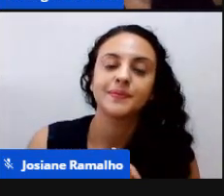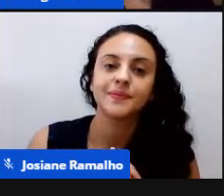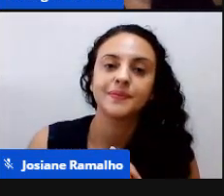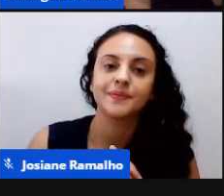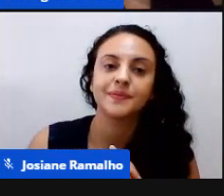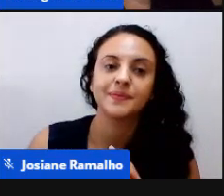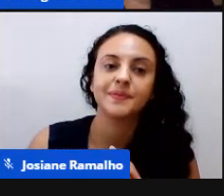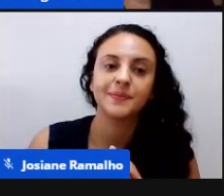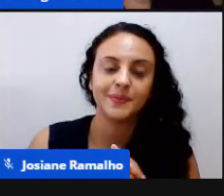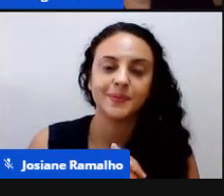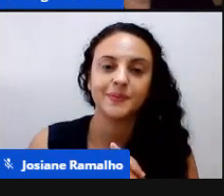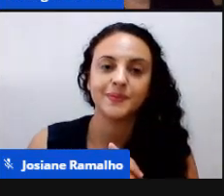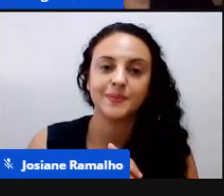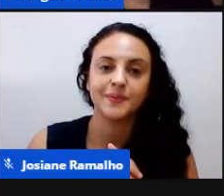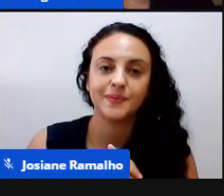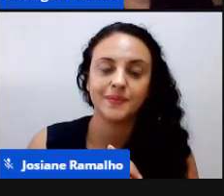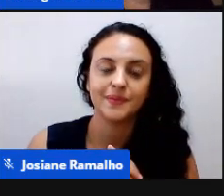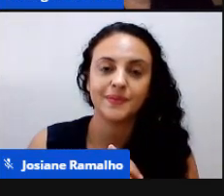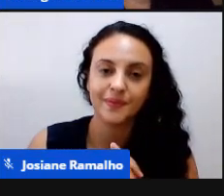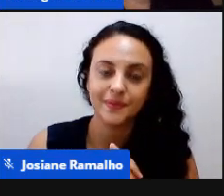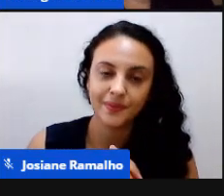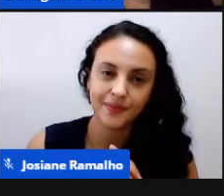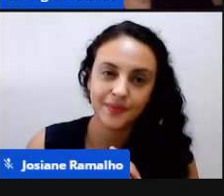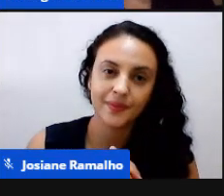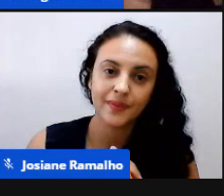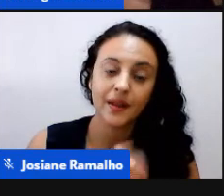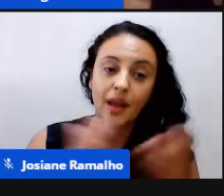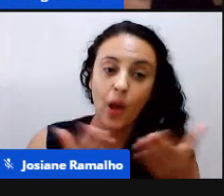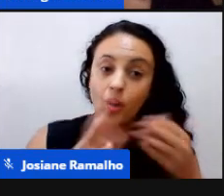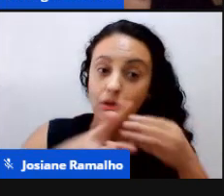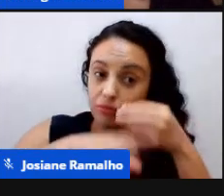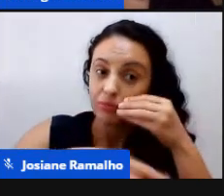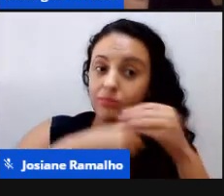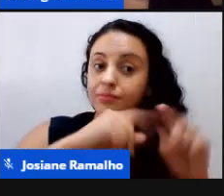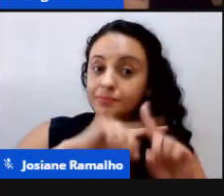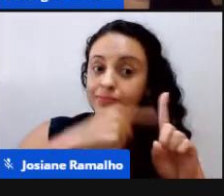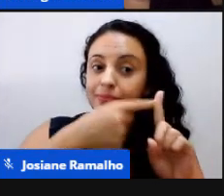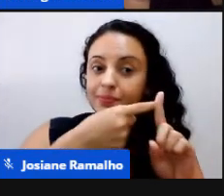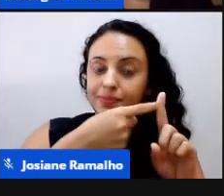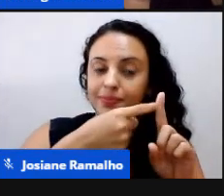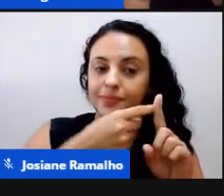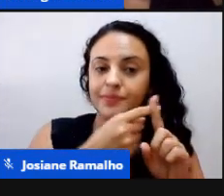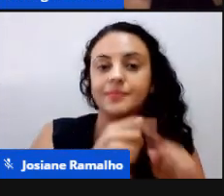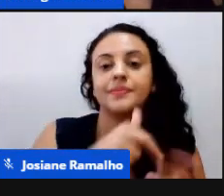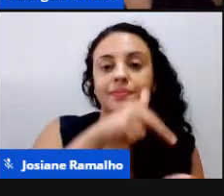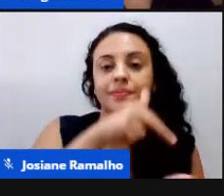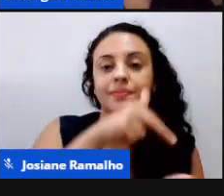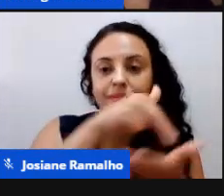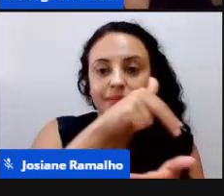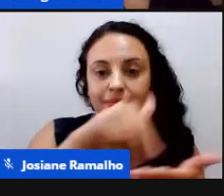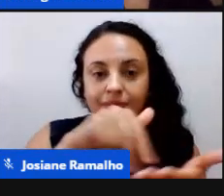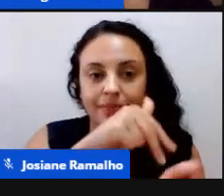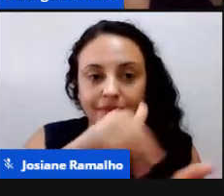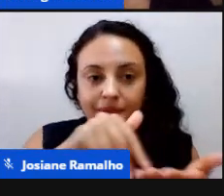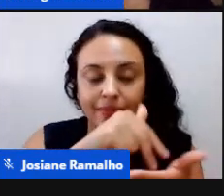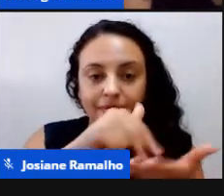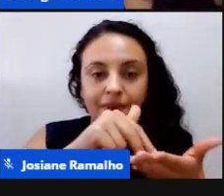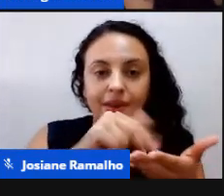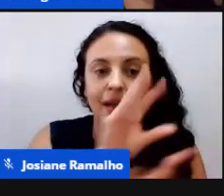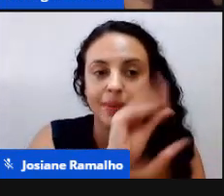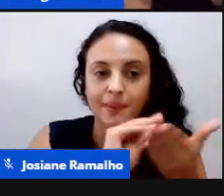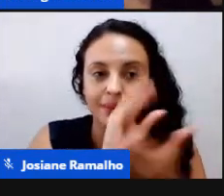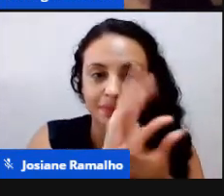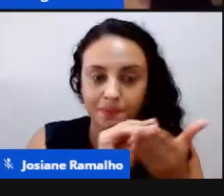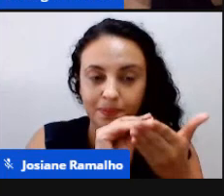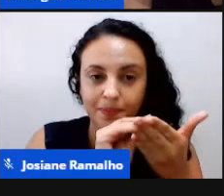mãozinhas. Vamos acrescentar mais uma parte. Essa é a dança da imitação. E